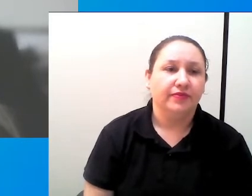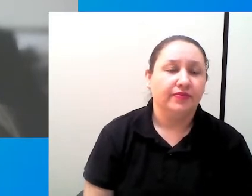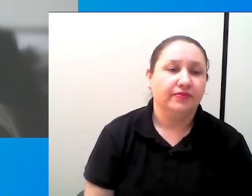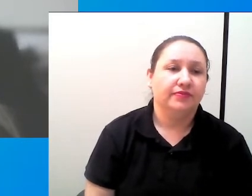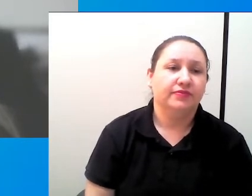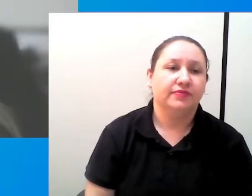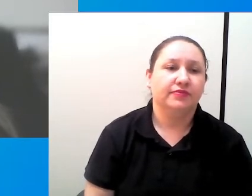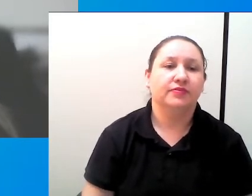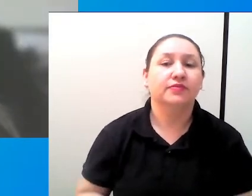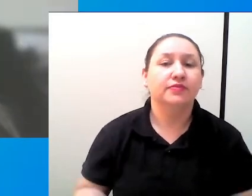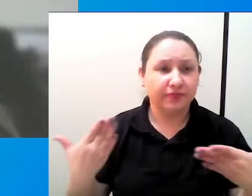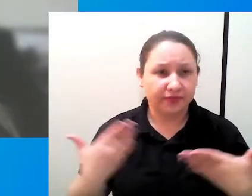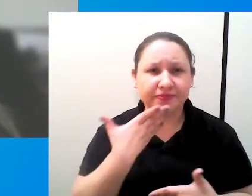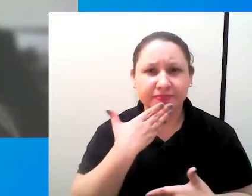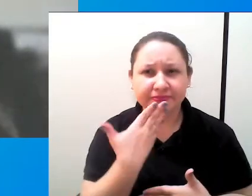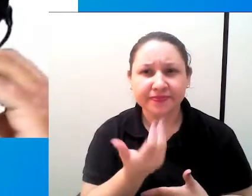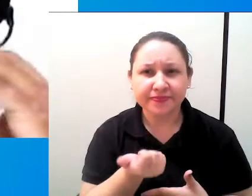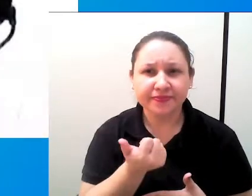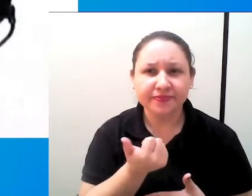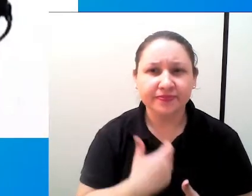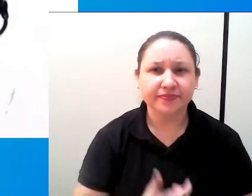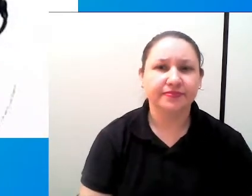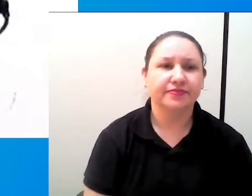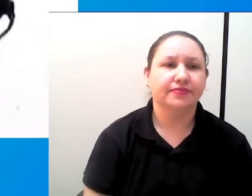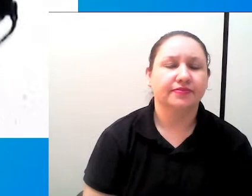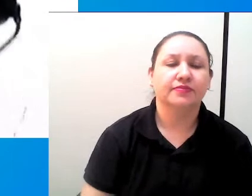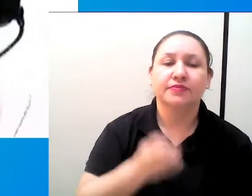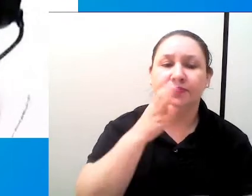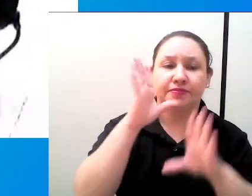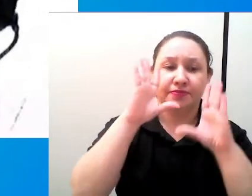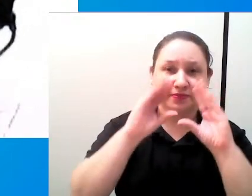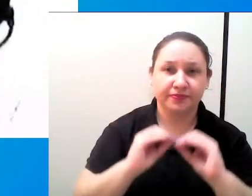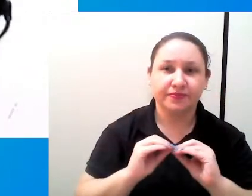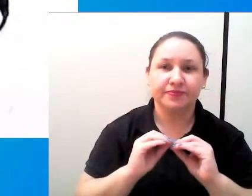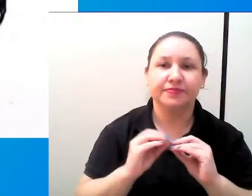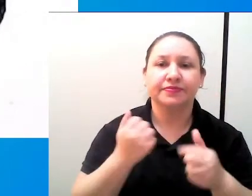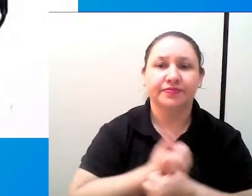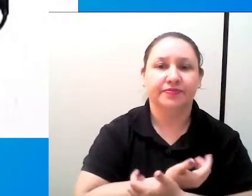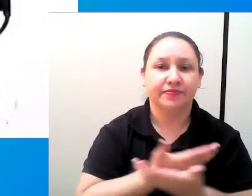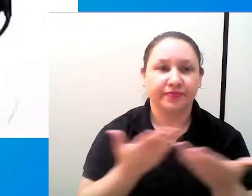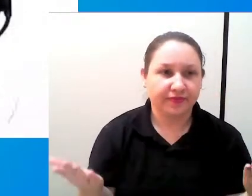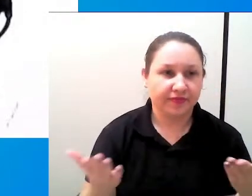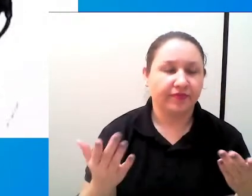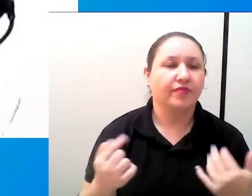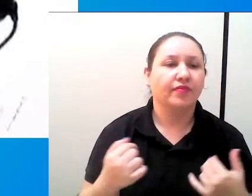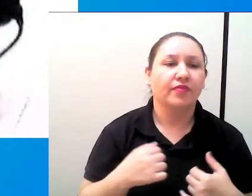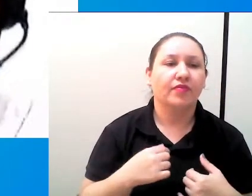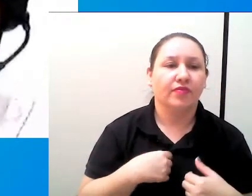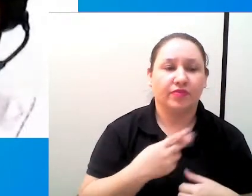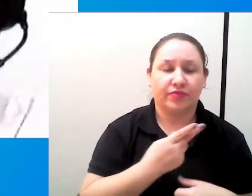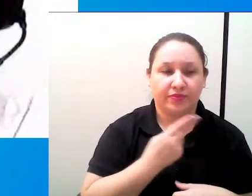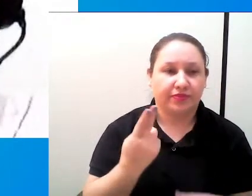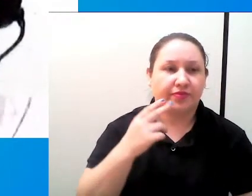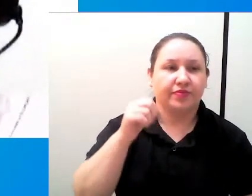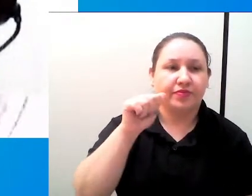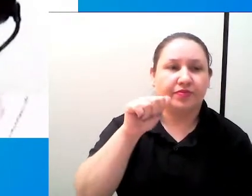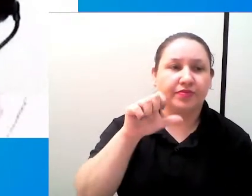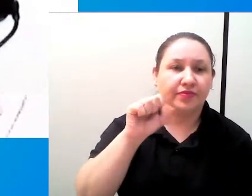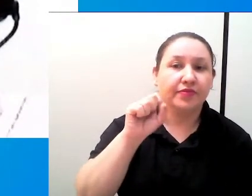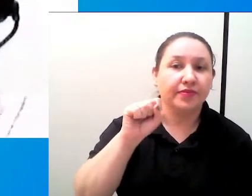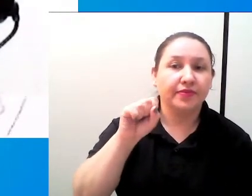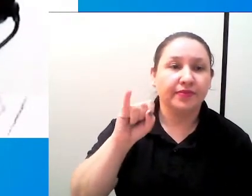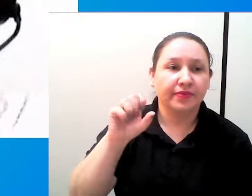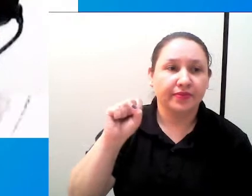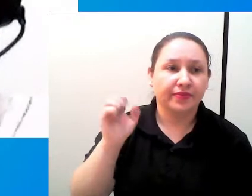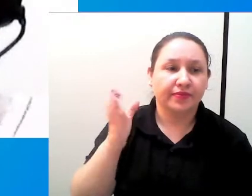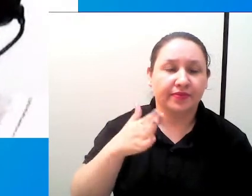Está escutando? Tá. Boa noite a todos e a todas. Sou Assis Farias Machado, professor de Educação